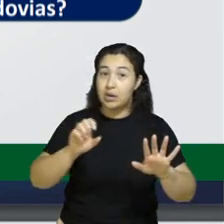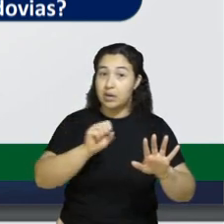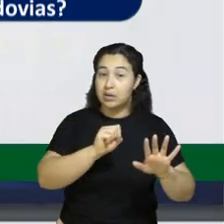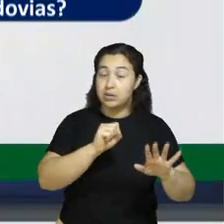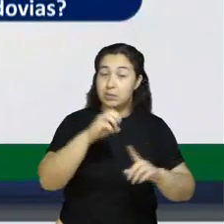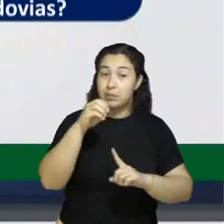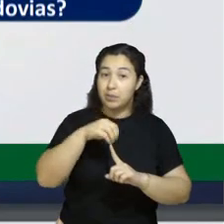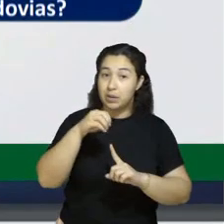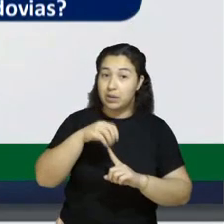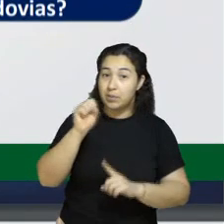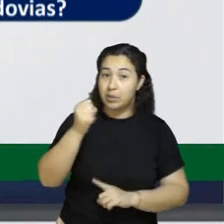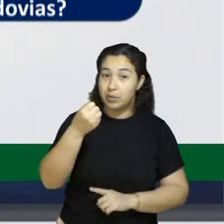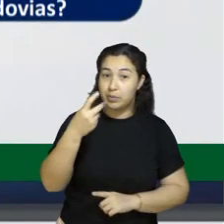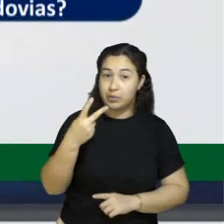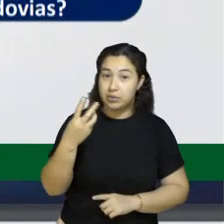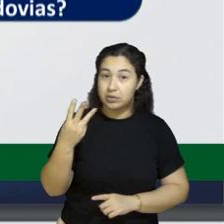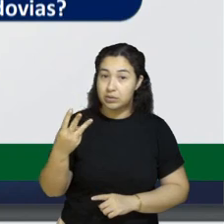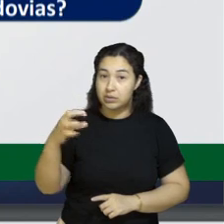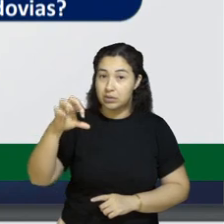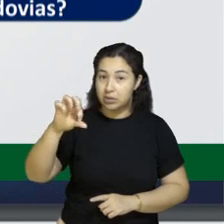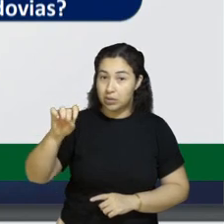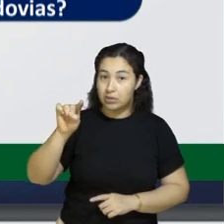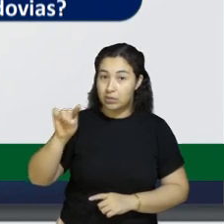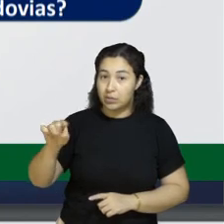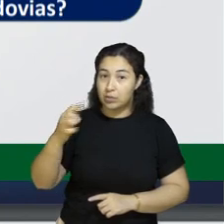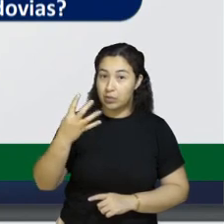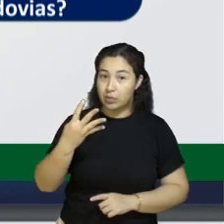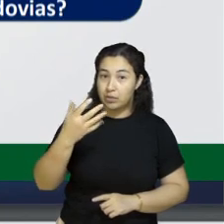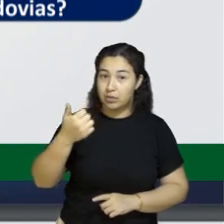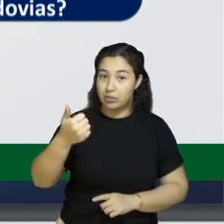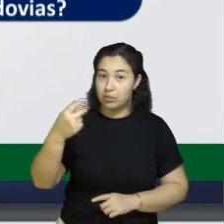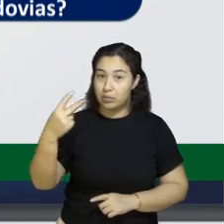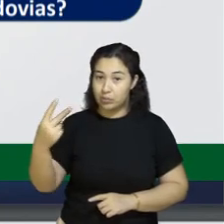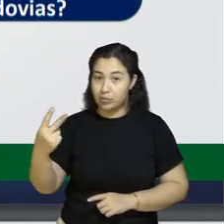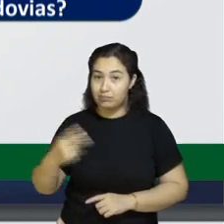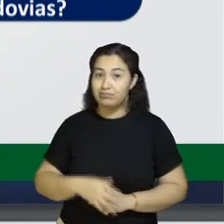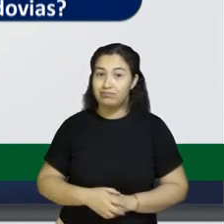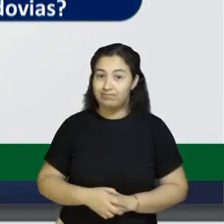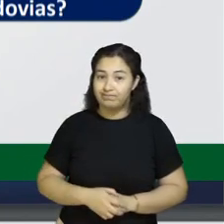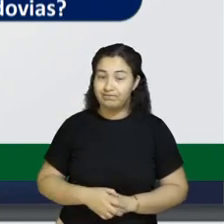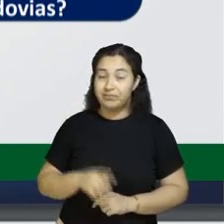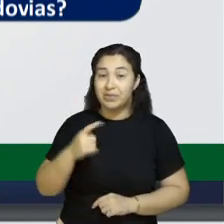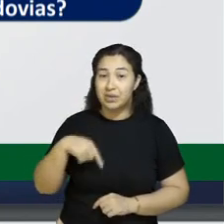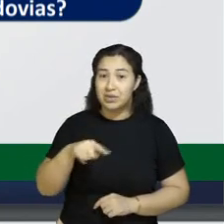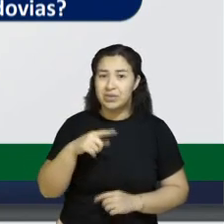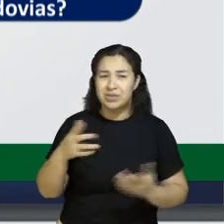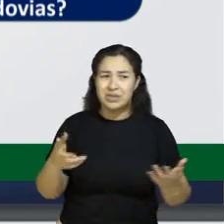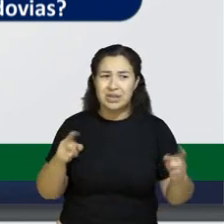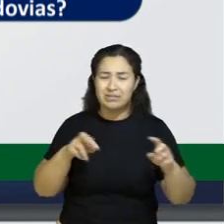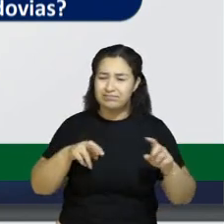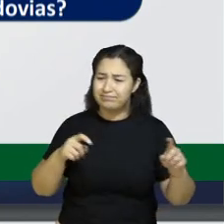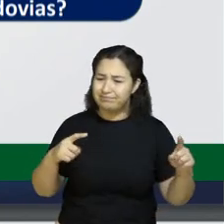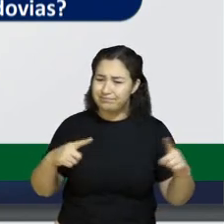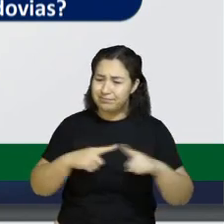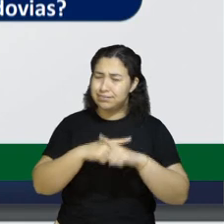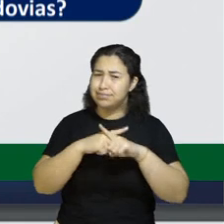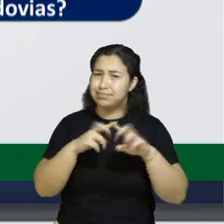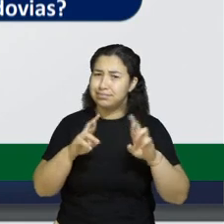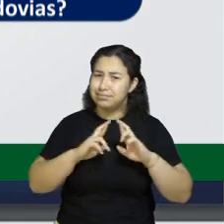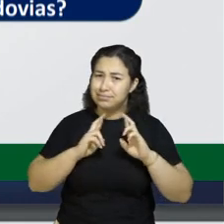8.239. Para um território aliás, para 7 mil quilômetros contra 19. Ou seja, Santa Catarina